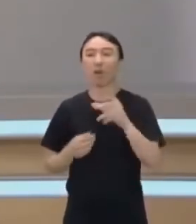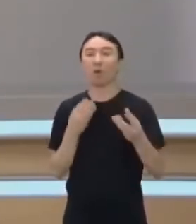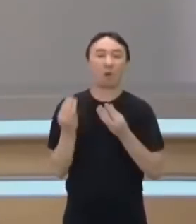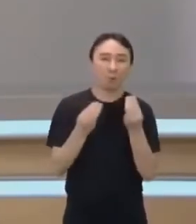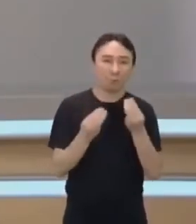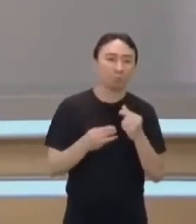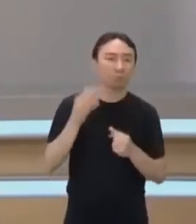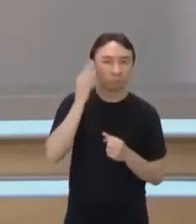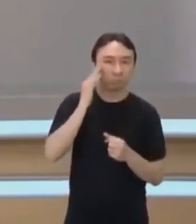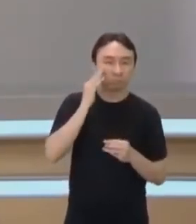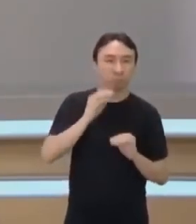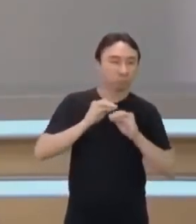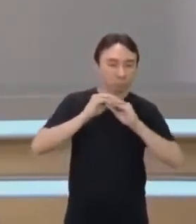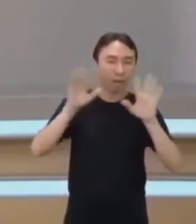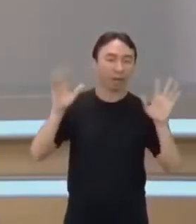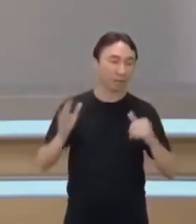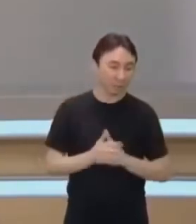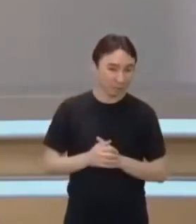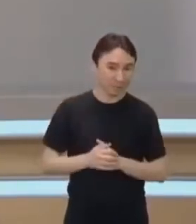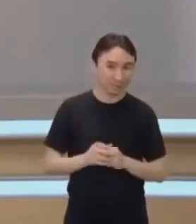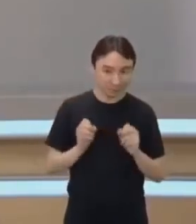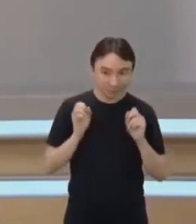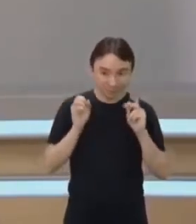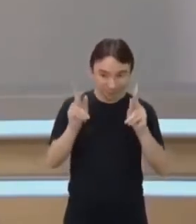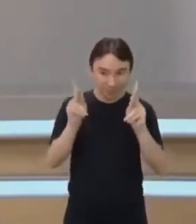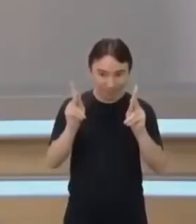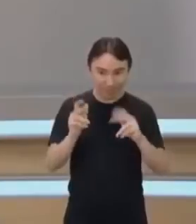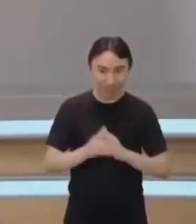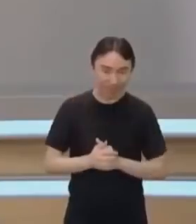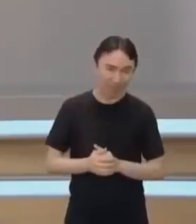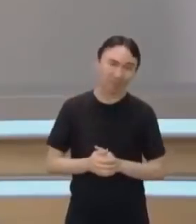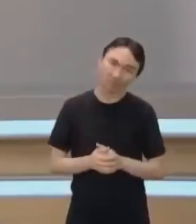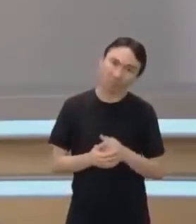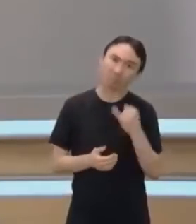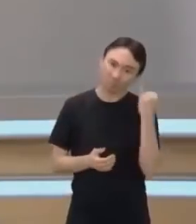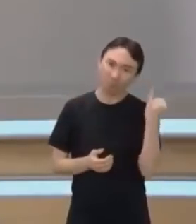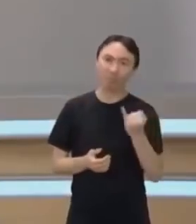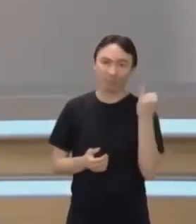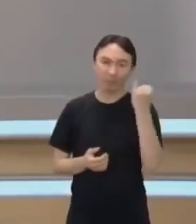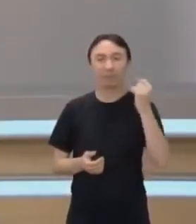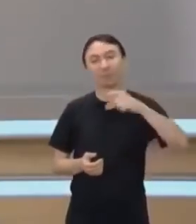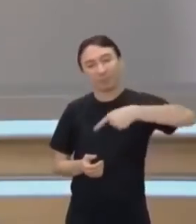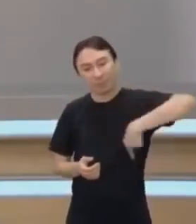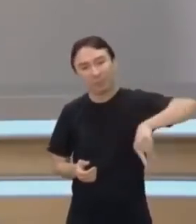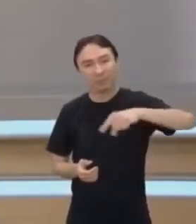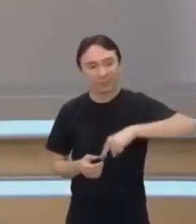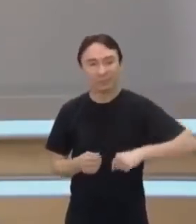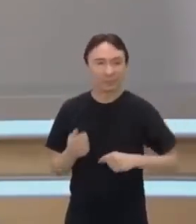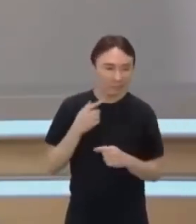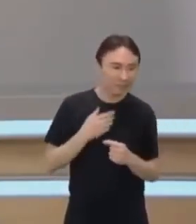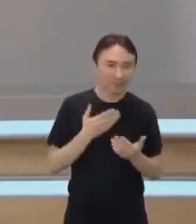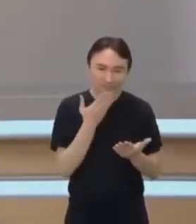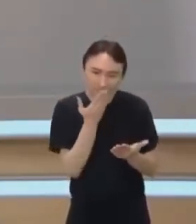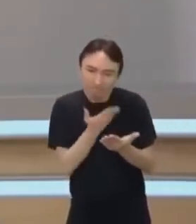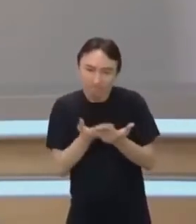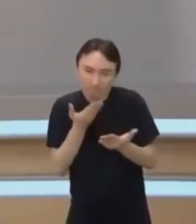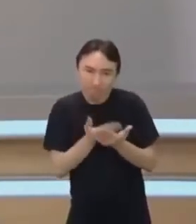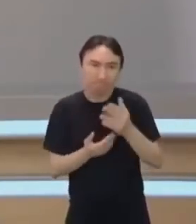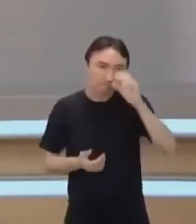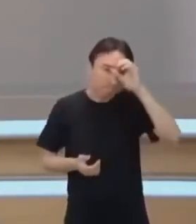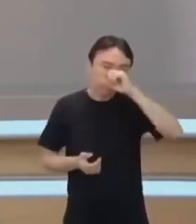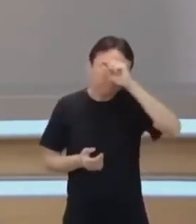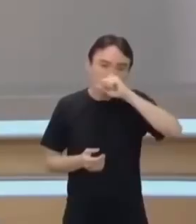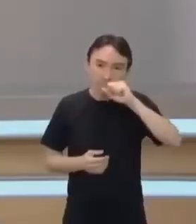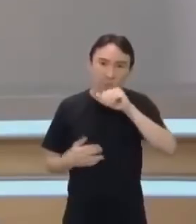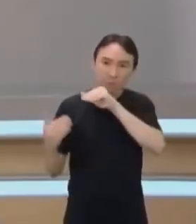Então, só para deixar de uma forma bem didática, porque é importante que a gente nivele os nossos conhecimentos em relação a essa